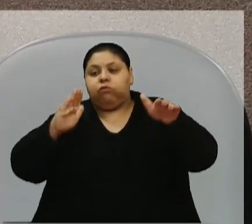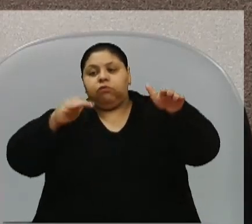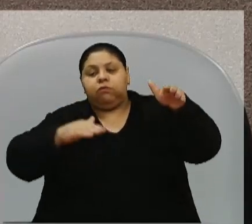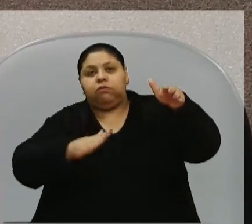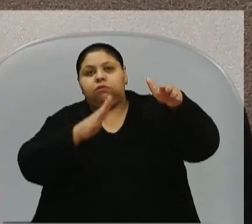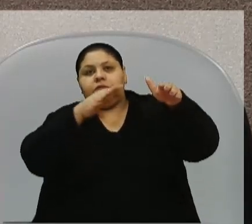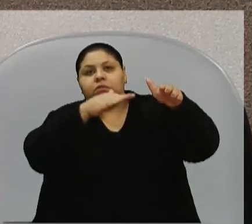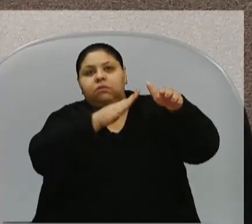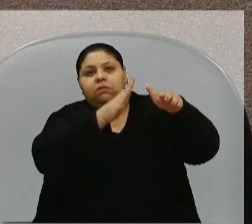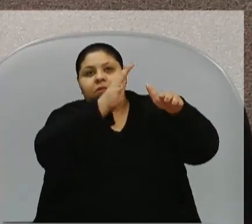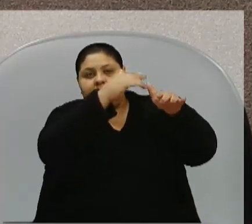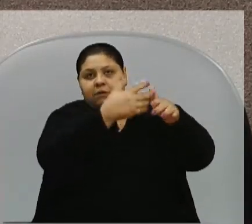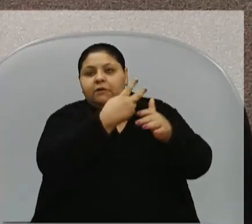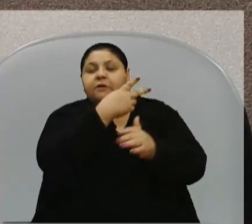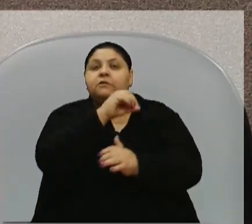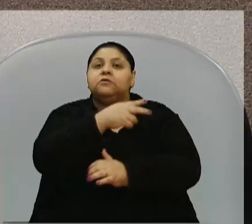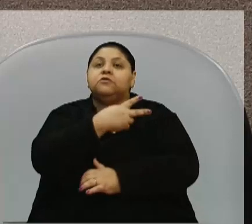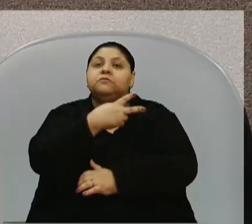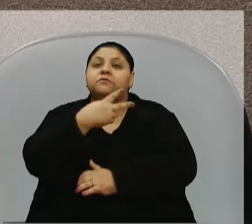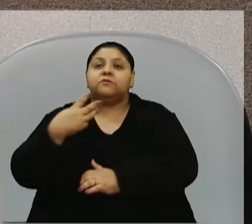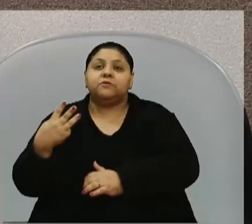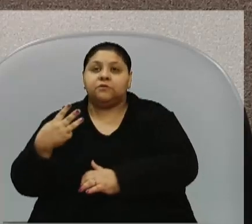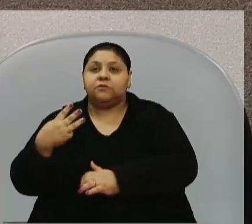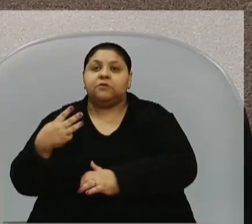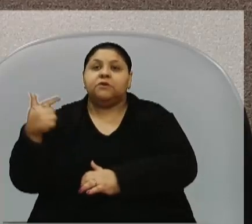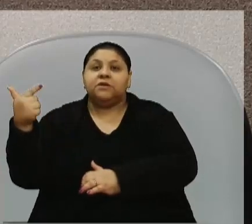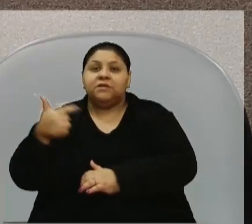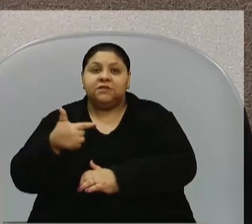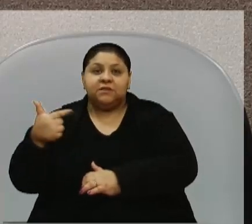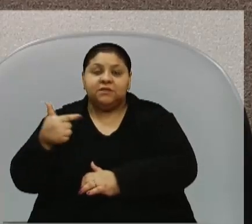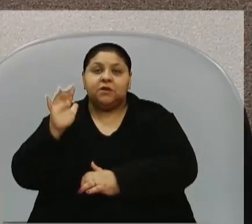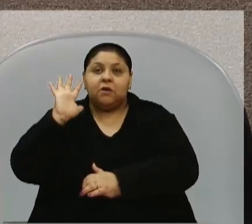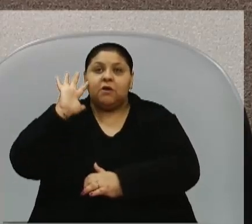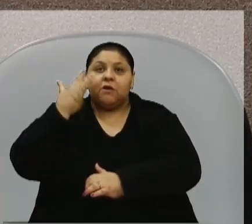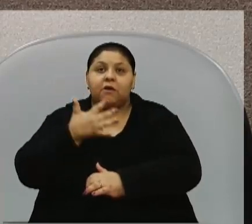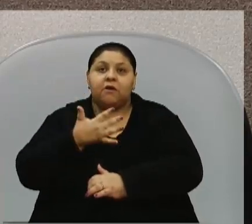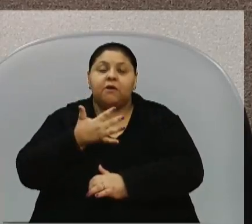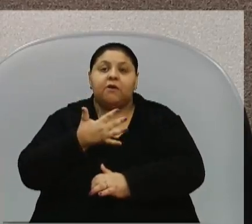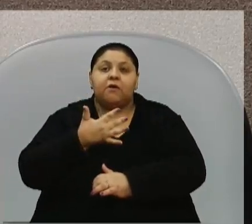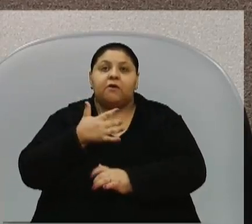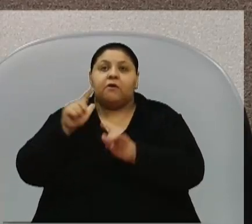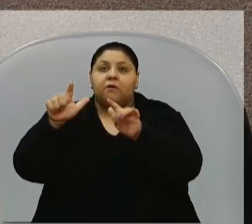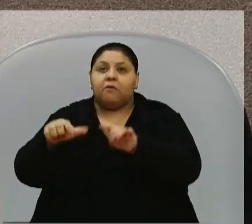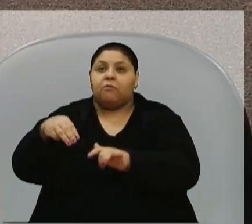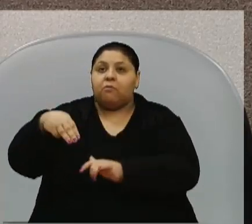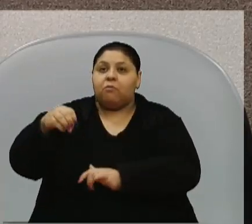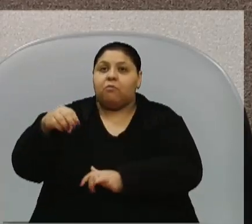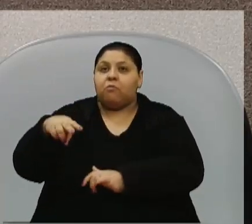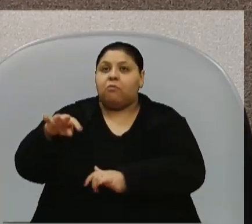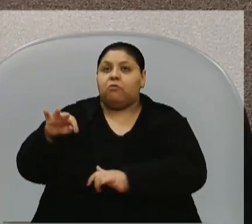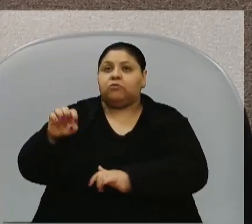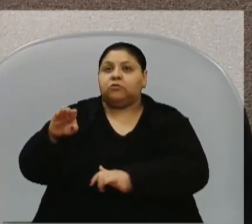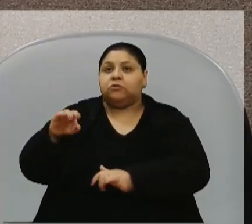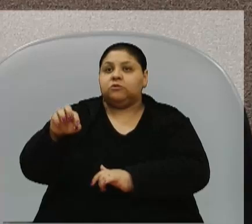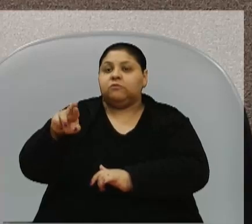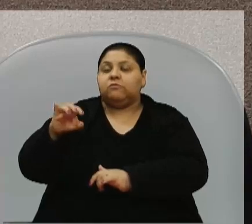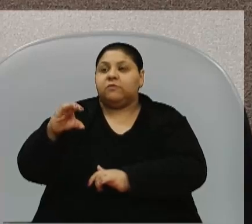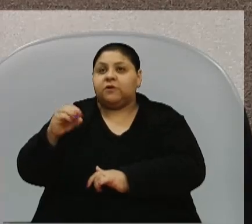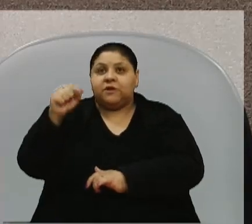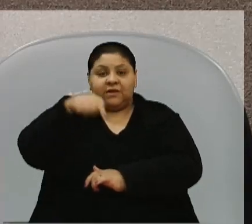Montanhas. Em 2023, segunda edição foi realizada na localidade de Monte Bérico. E este